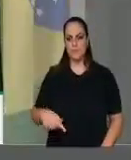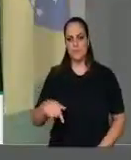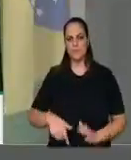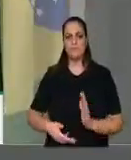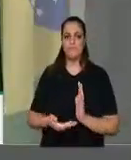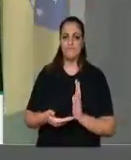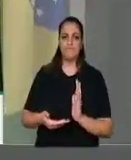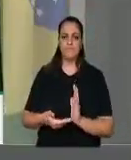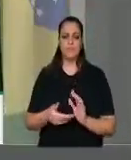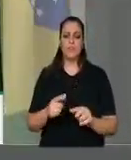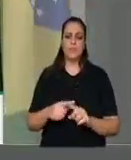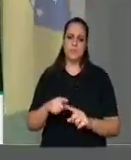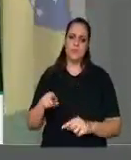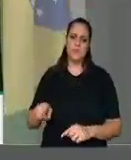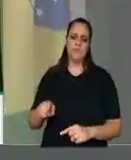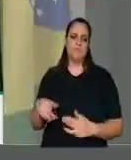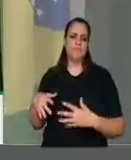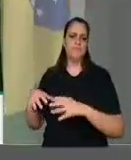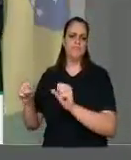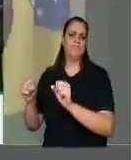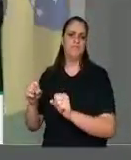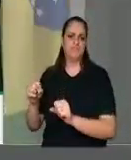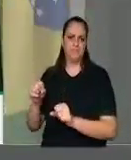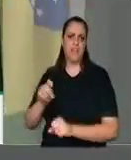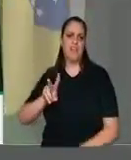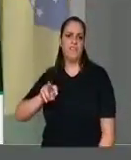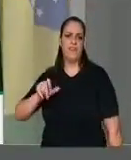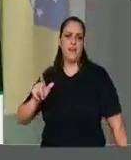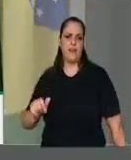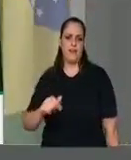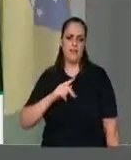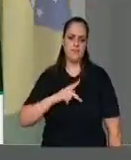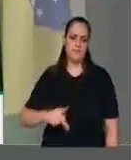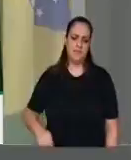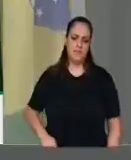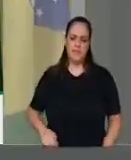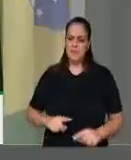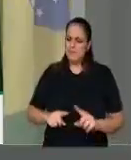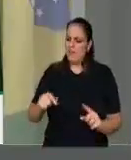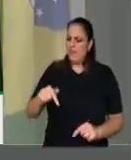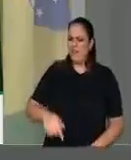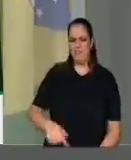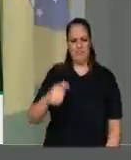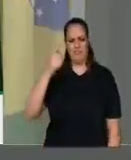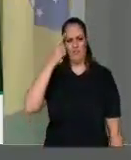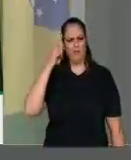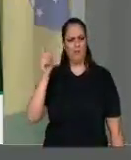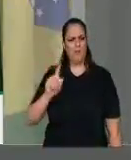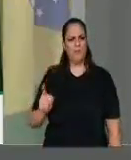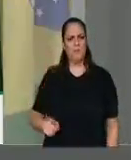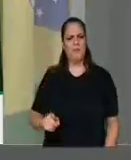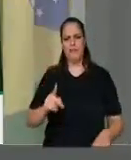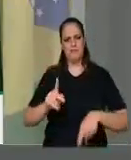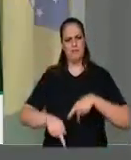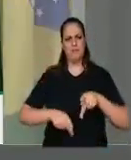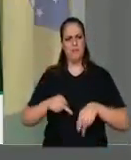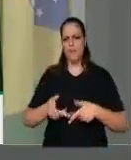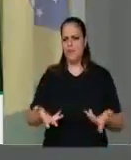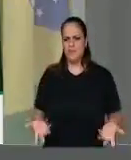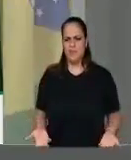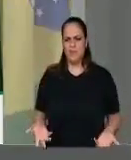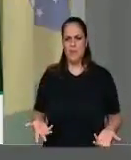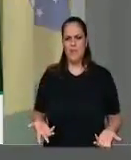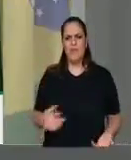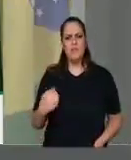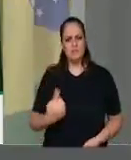ser vago na presidência da república e mais uma vez Nós não vemos essa casa pensando no povo ou Nós pensamos no nosso